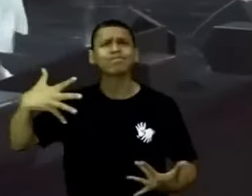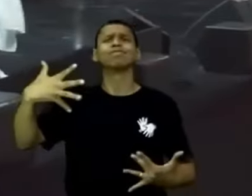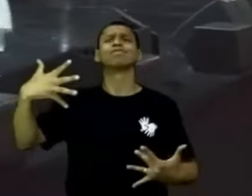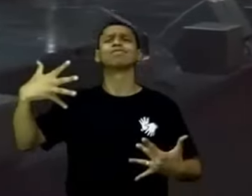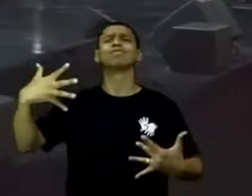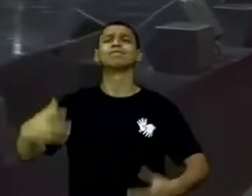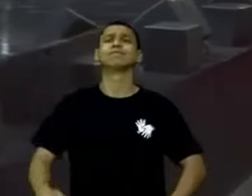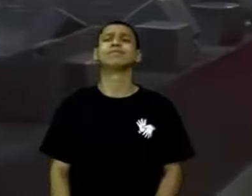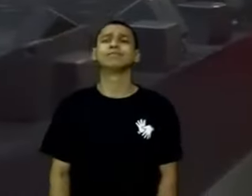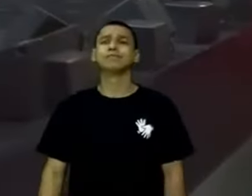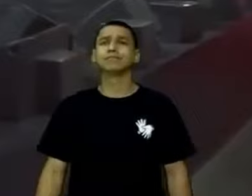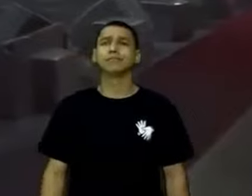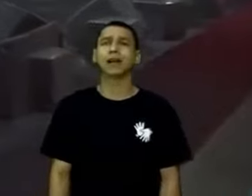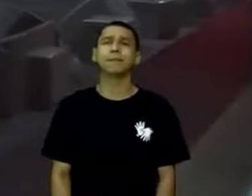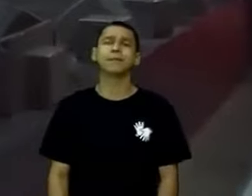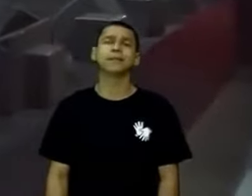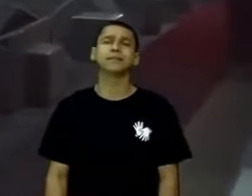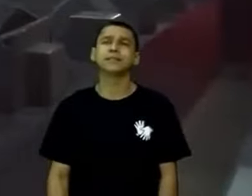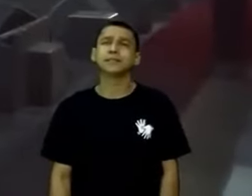milagres.